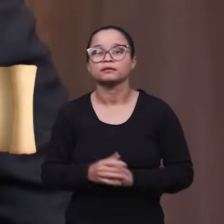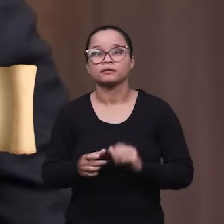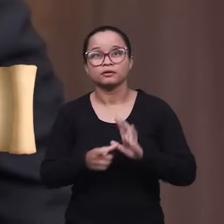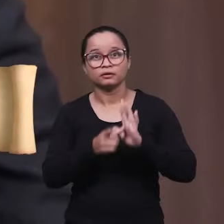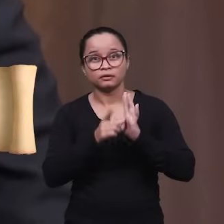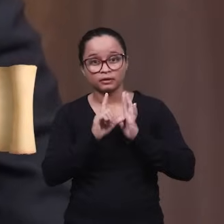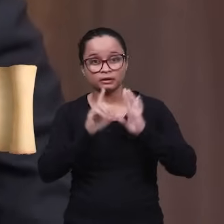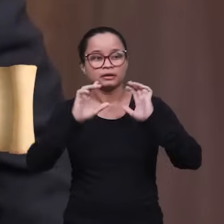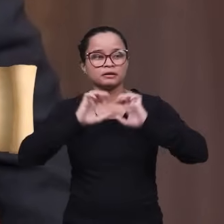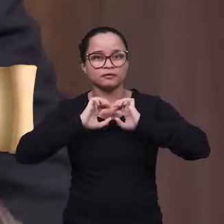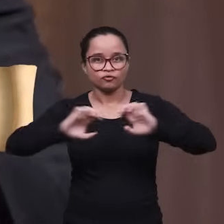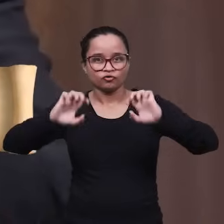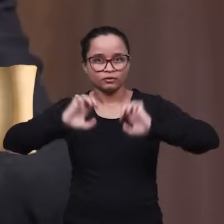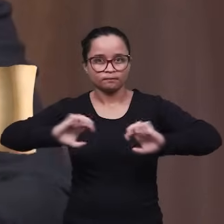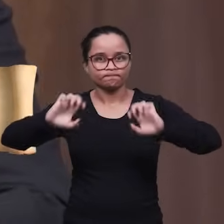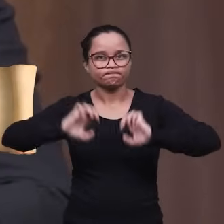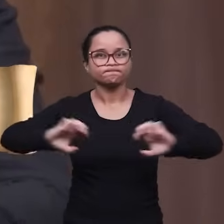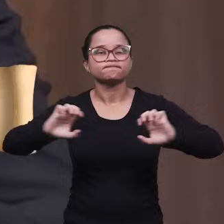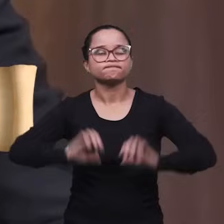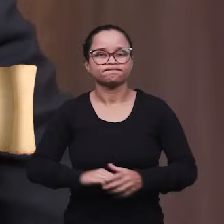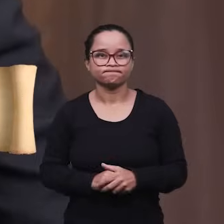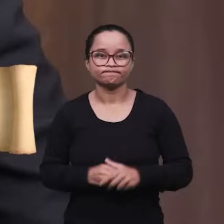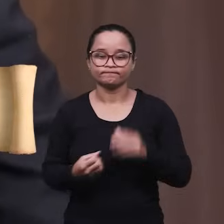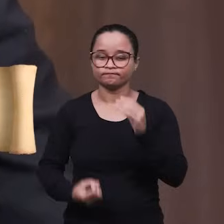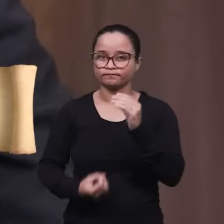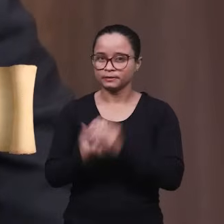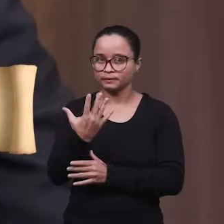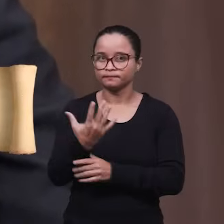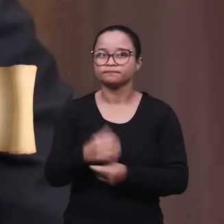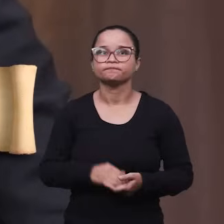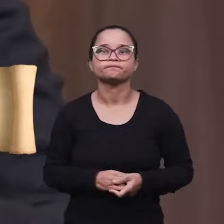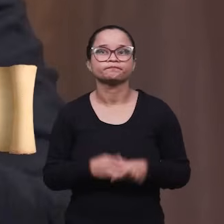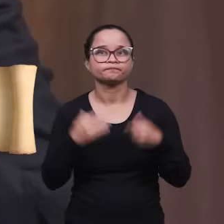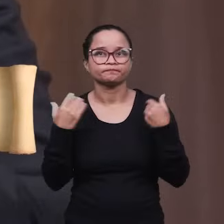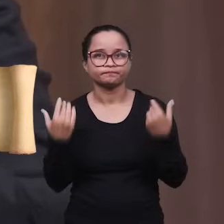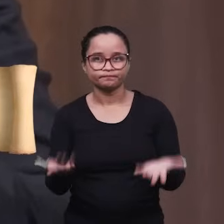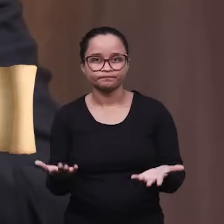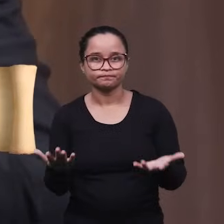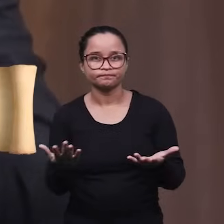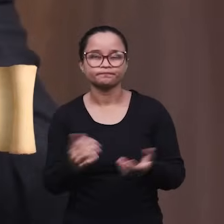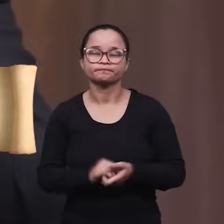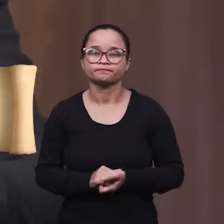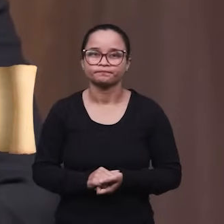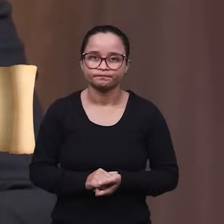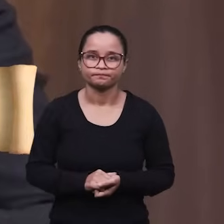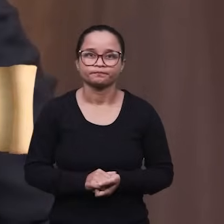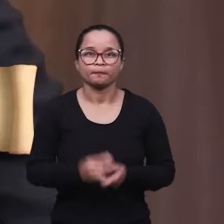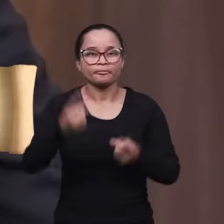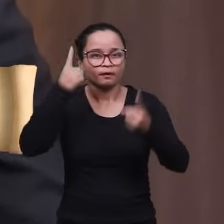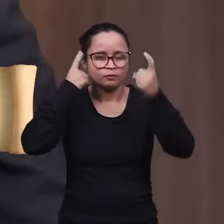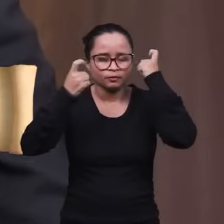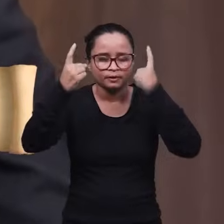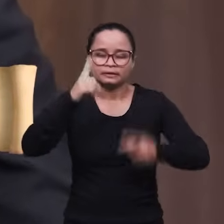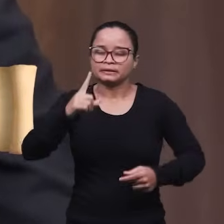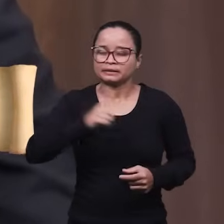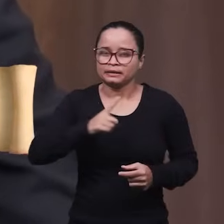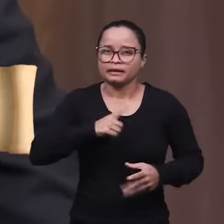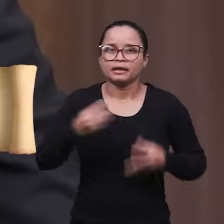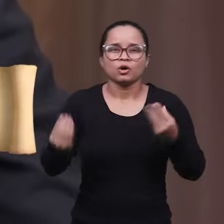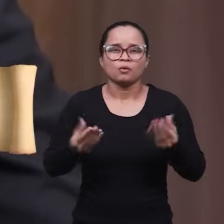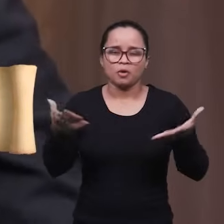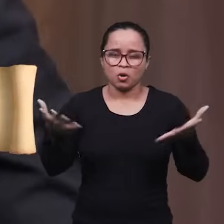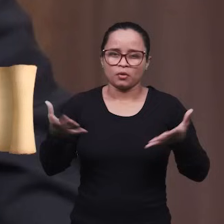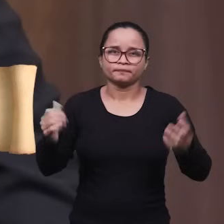anteriormente evangelizadas, foram formadas, e então ele se preocupou em saber como eles